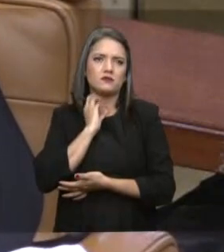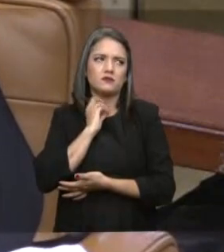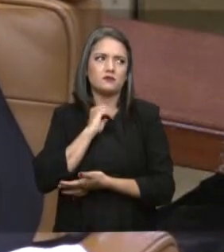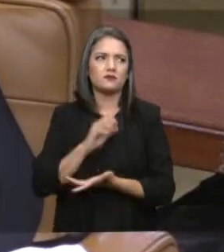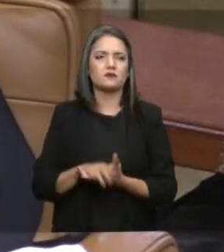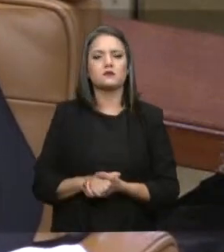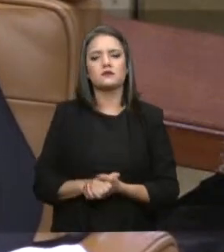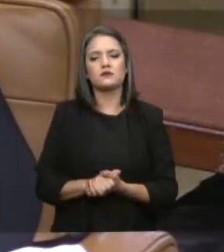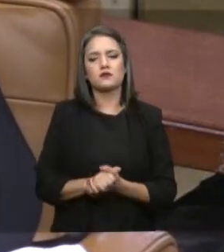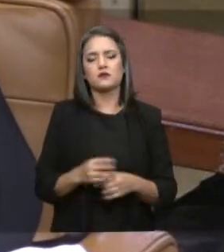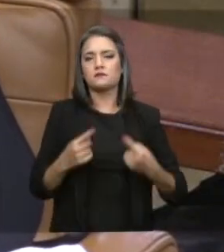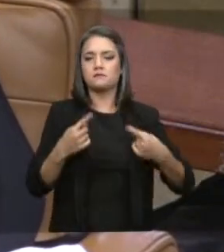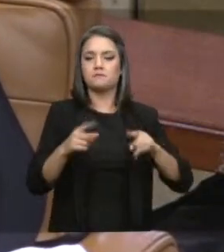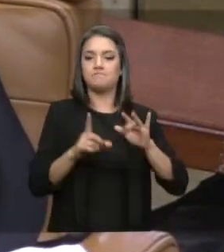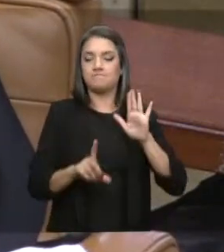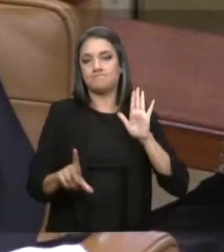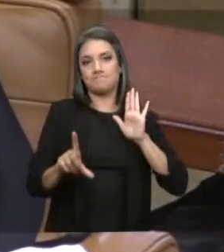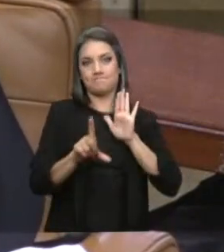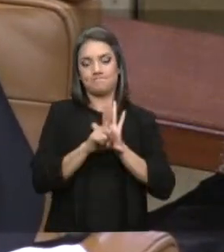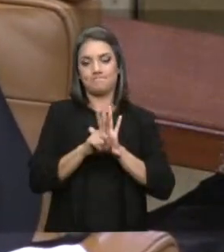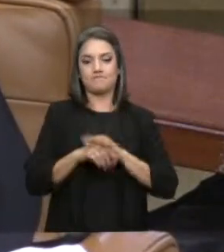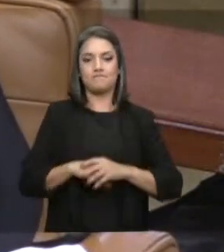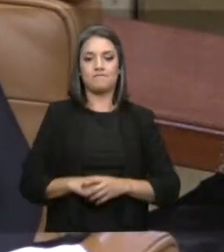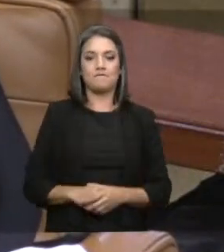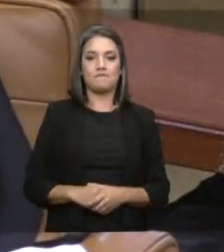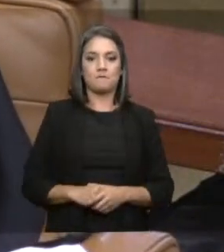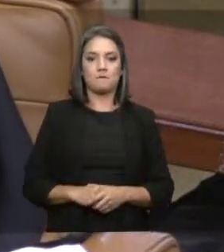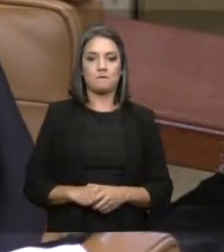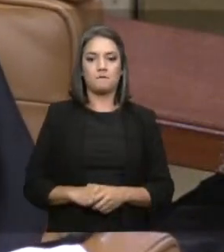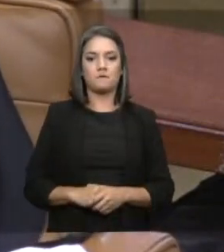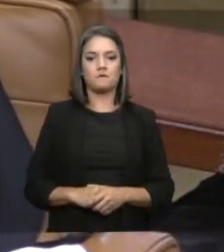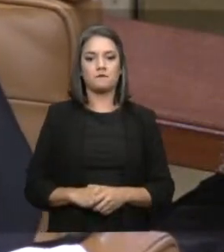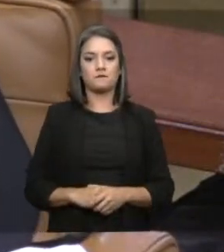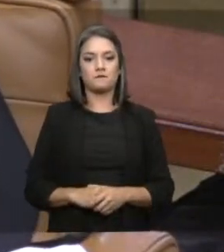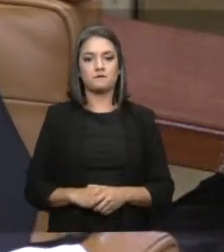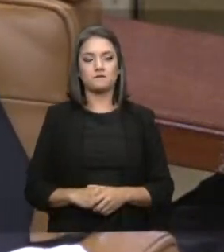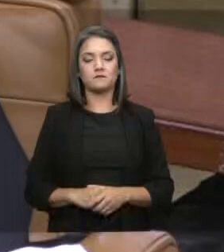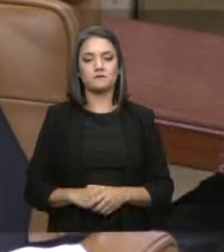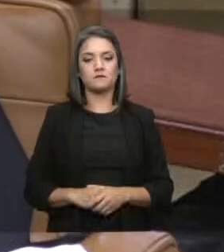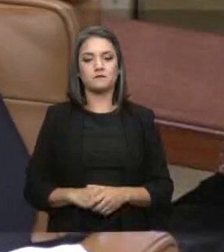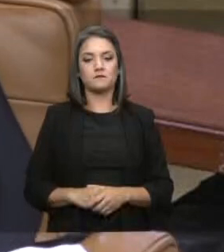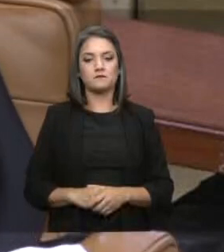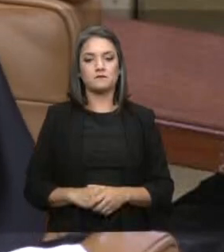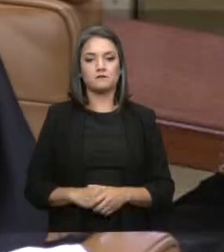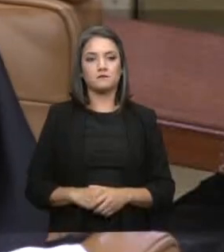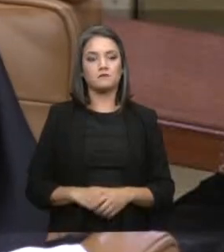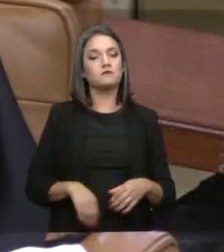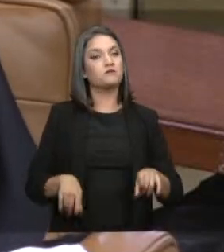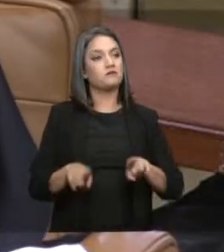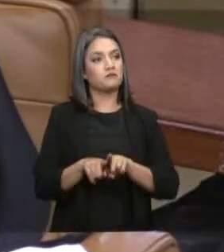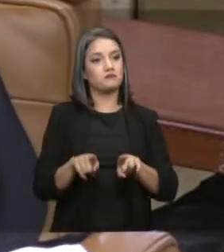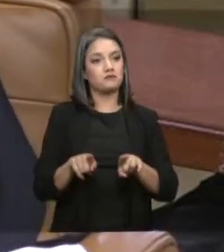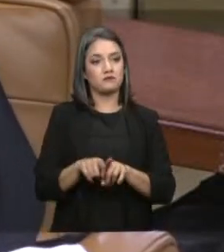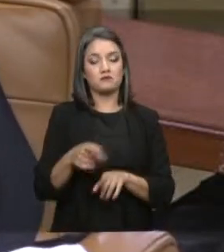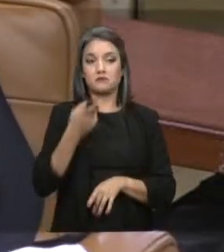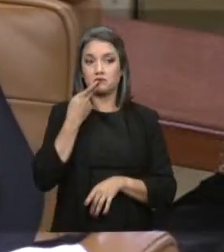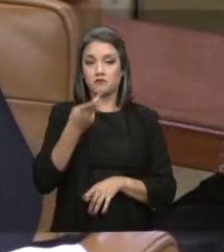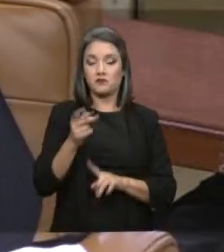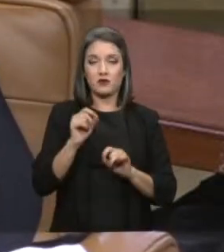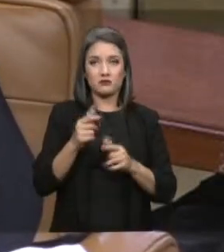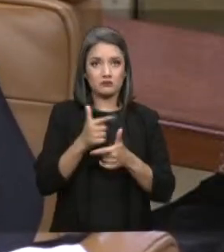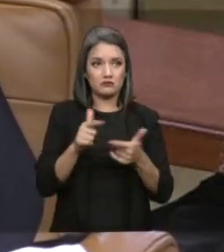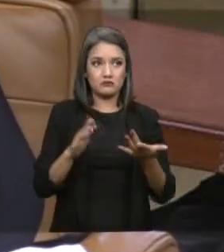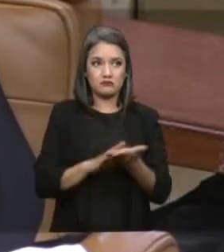validade desta Norma e de modo especial reitero que me parece inexistir